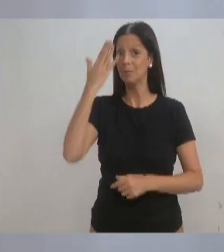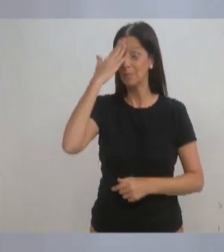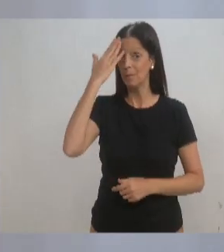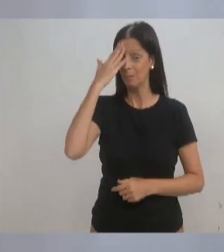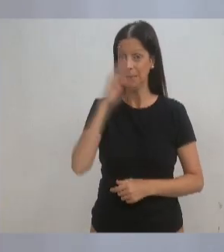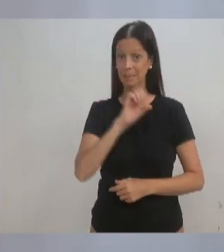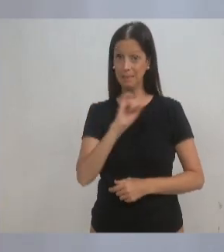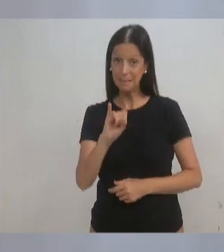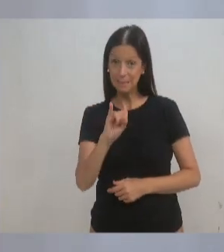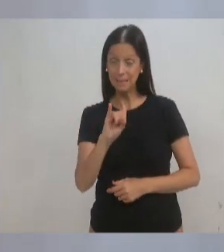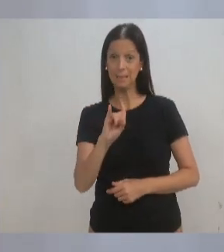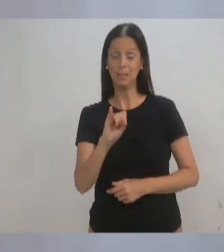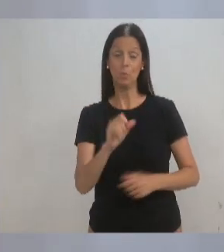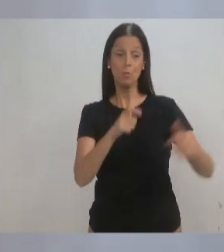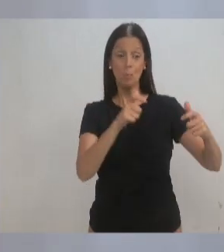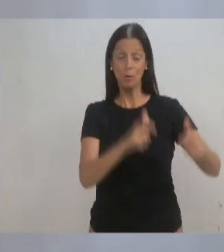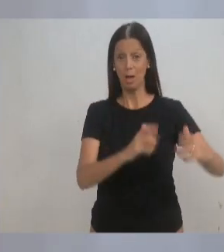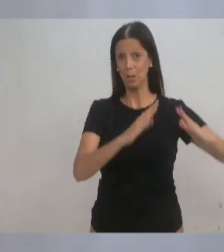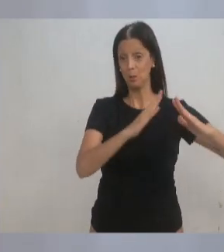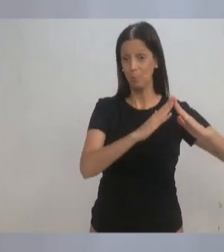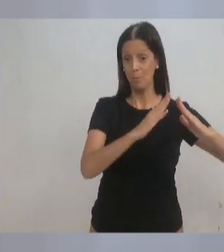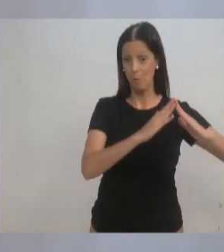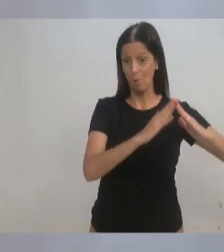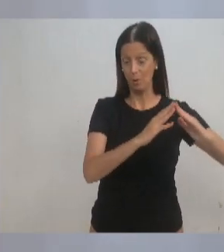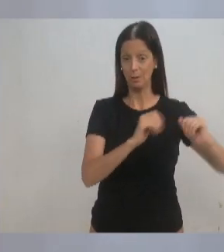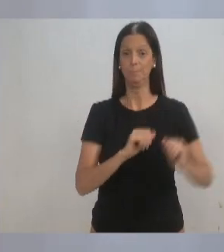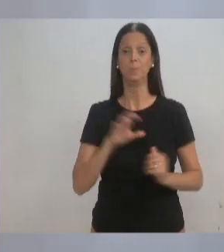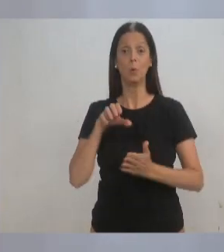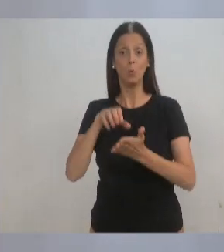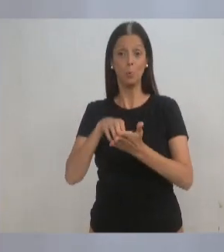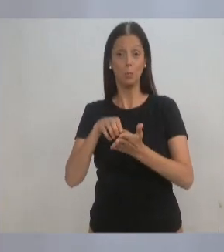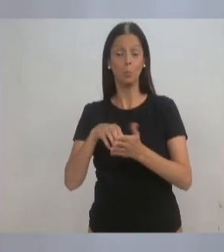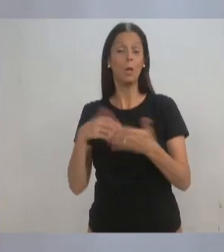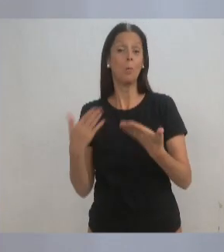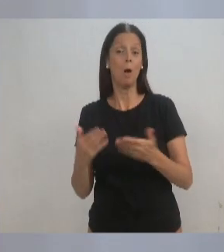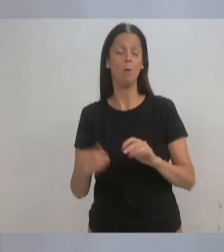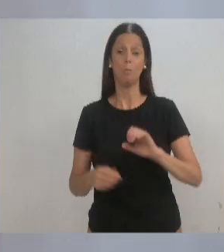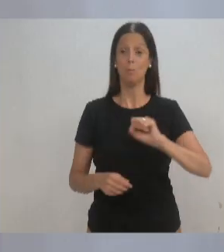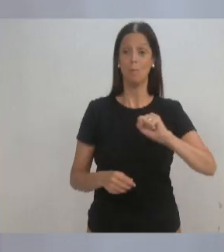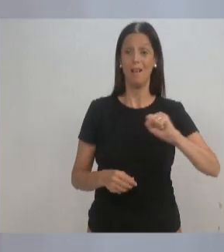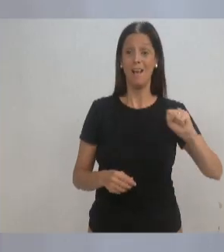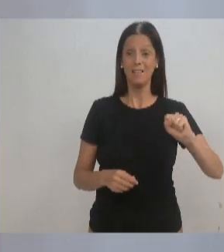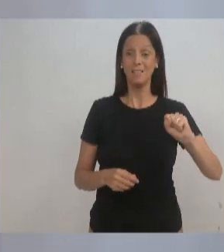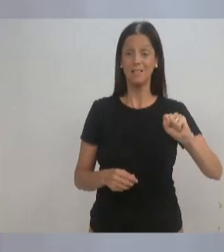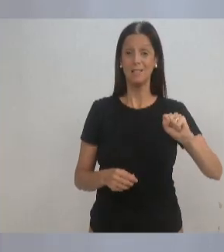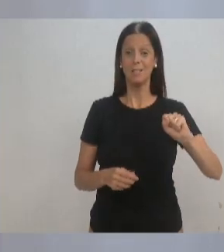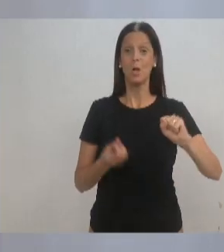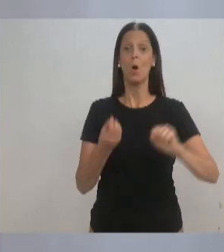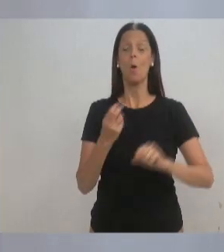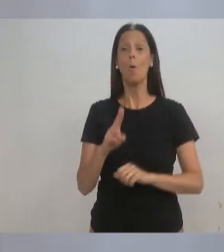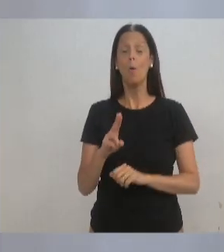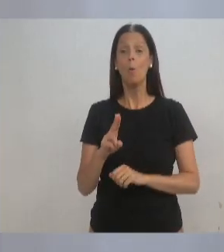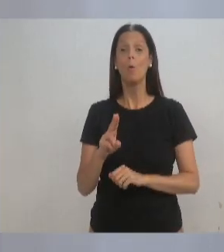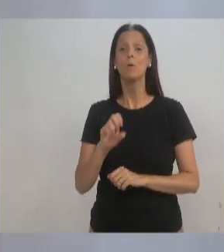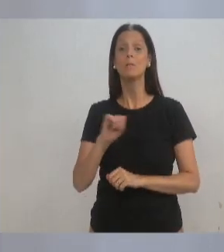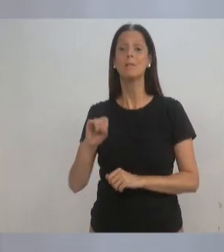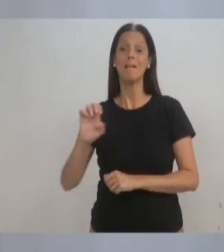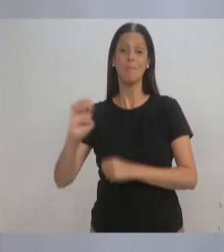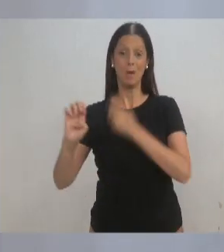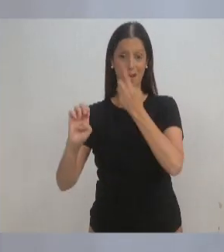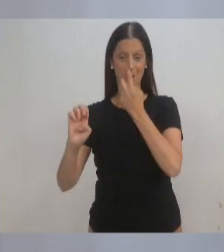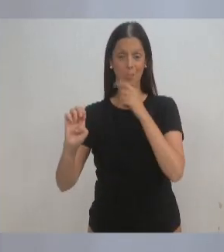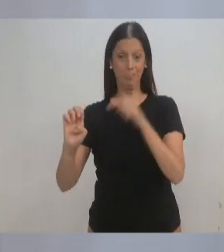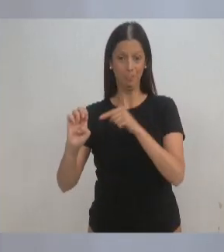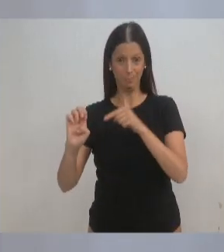o núcleo que você mora está no S, que daí é uma questão do município, ou se é um E, que daí fica